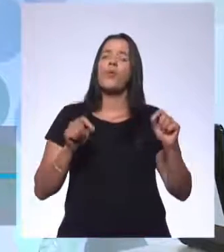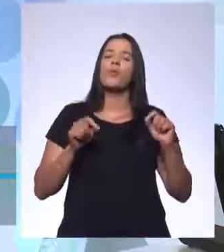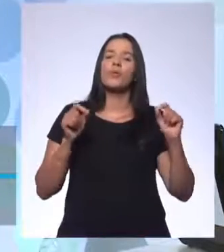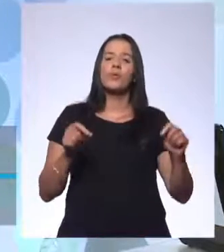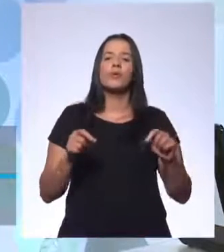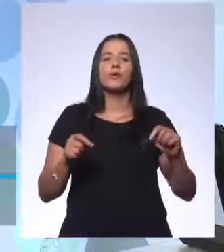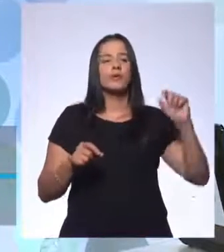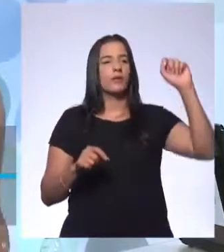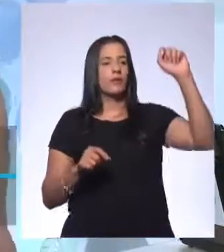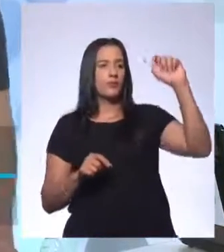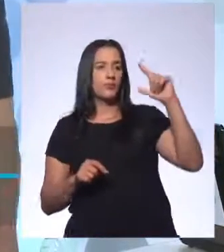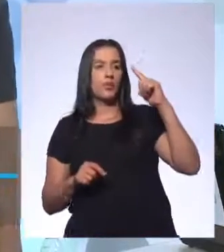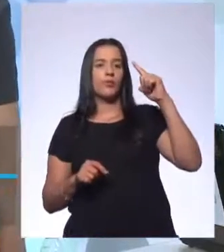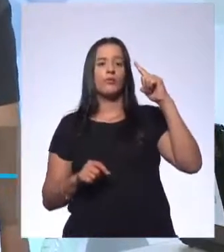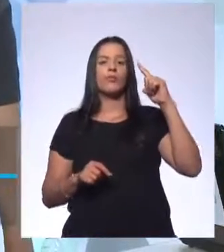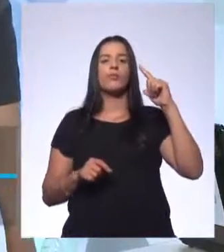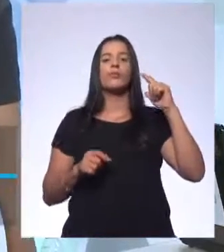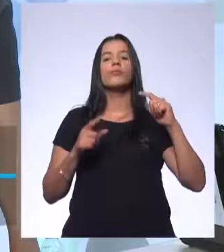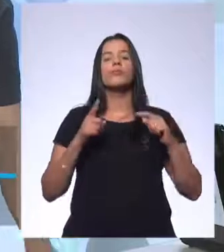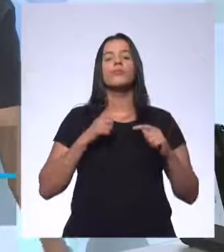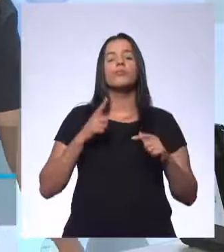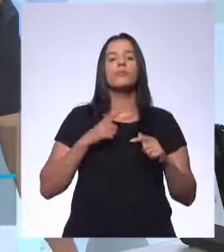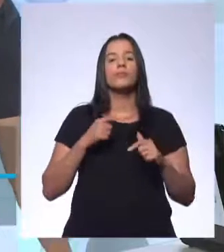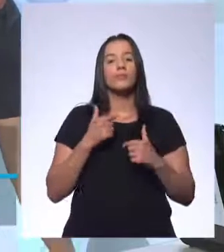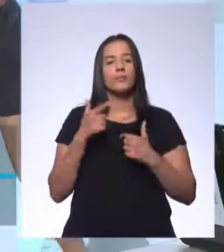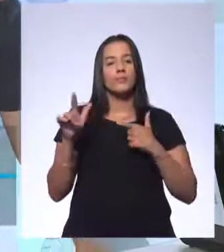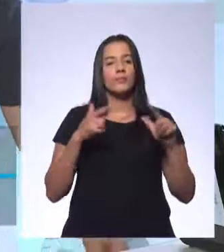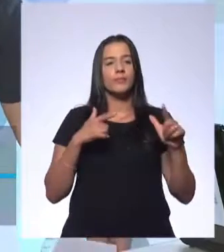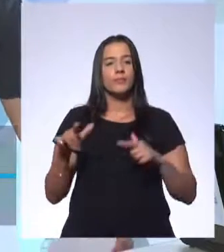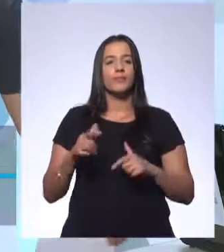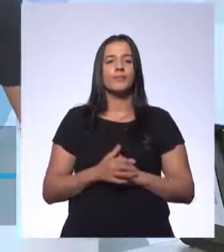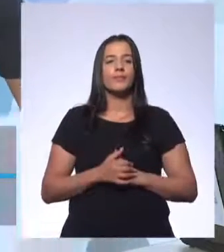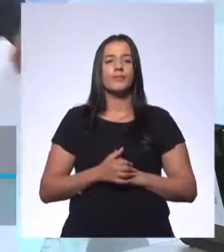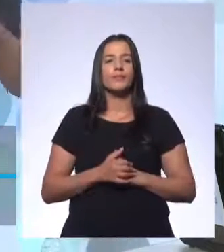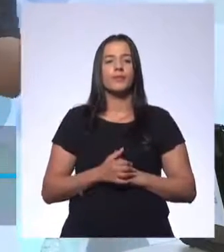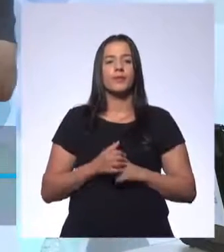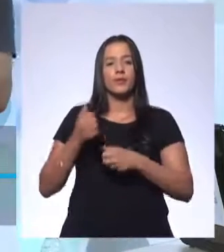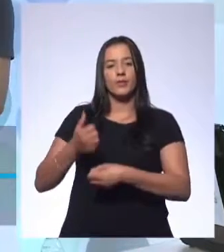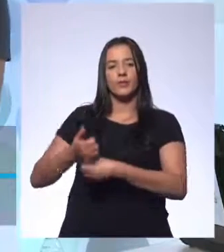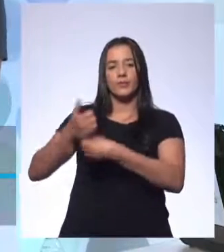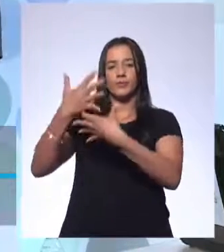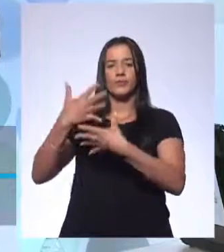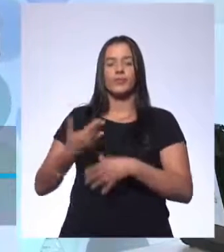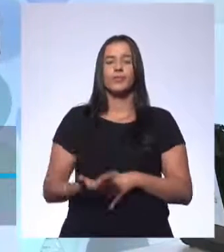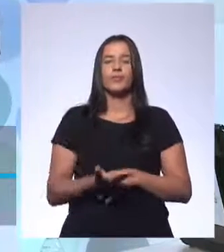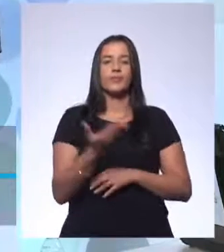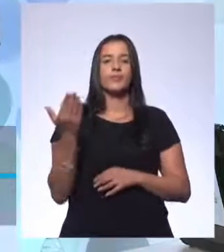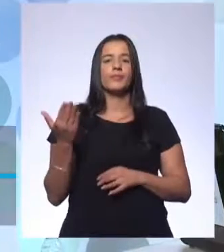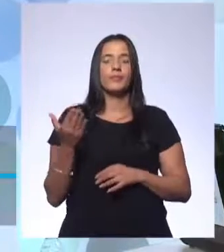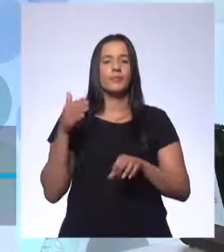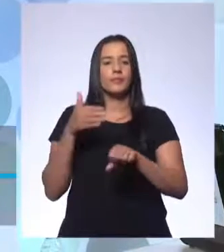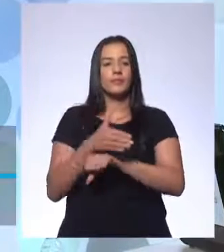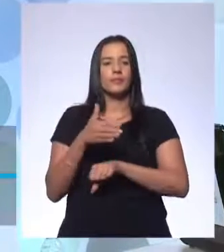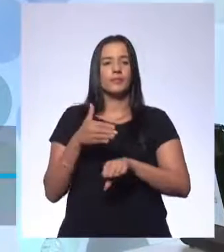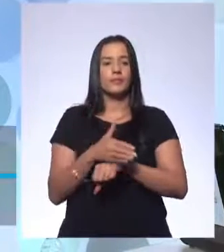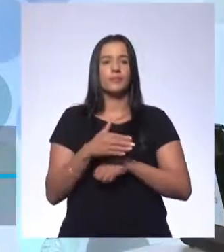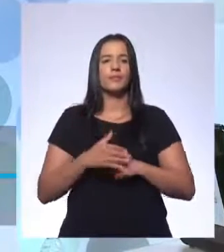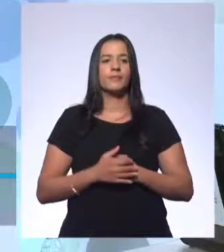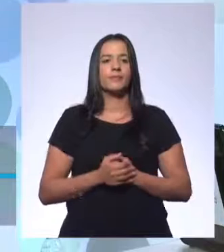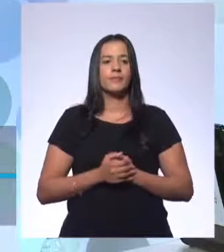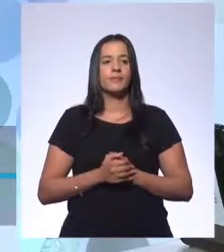tem a estrela Sol, mas eu tenho coisas... Vamos ver aqui, tem uma outra interação no chat para você participar. Deixa eu